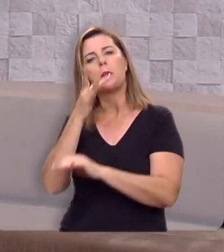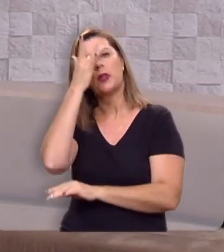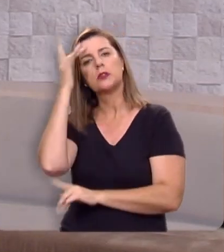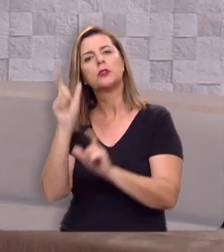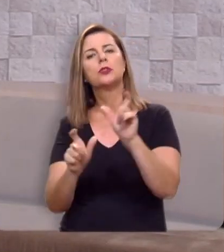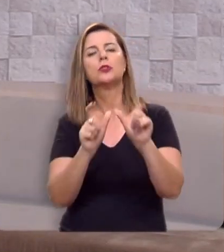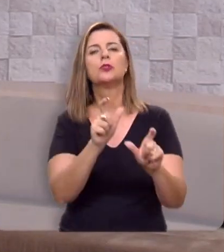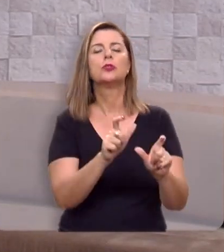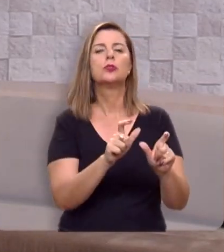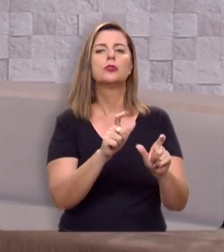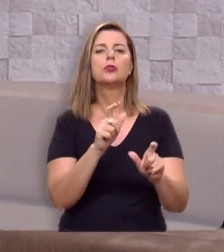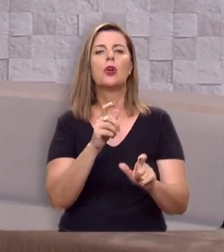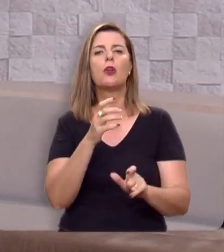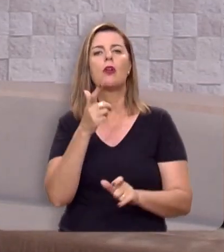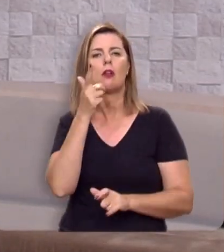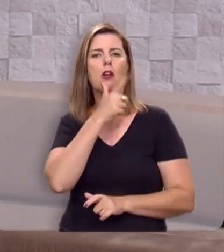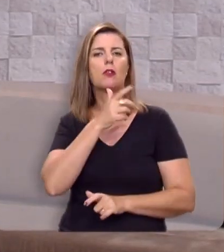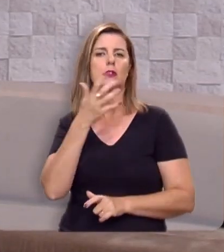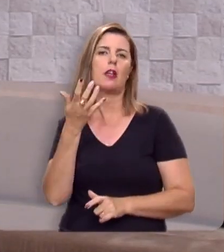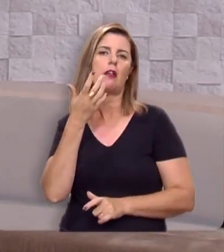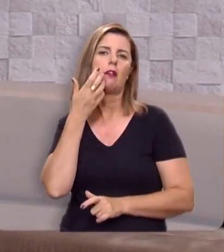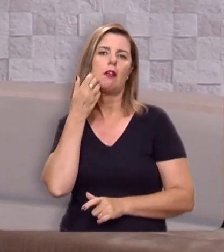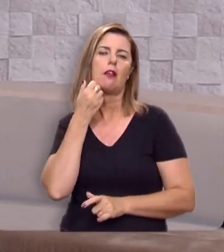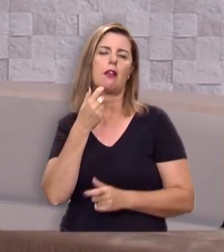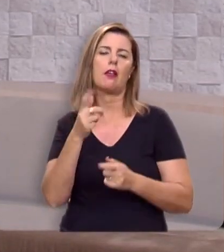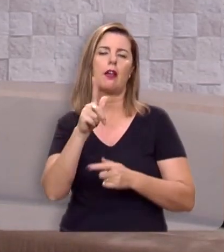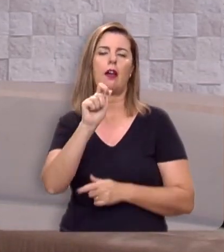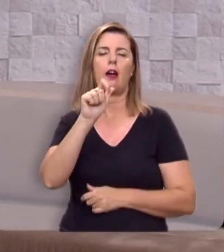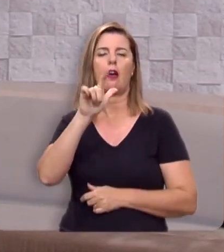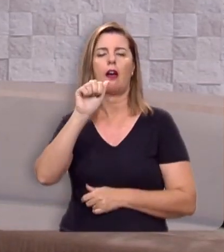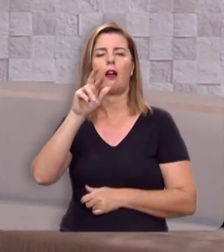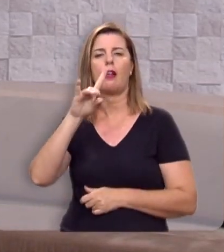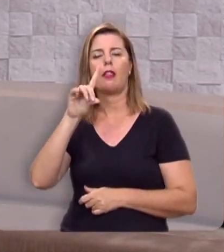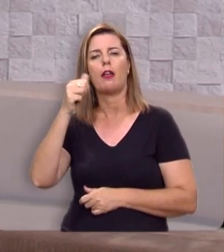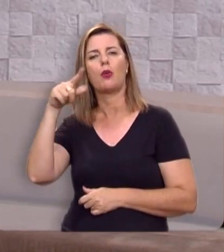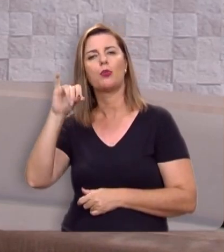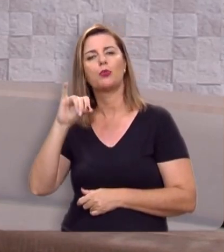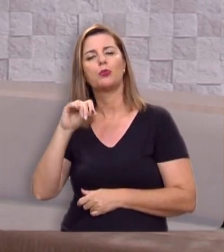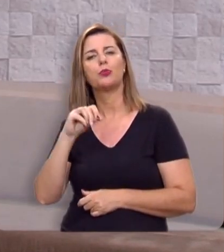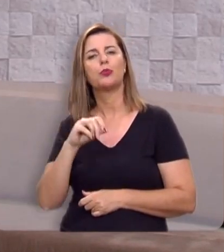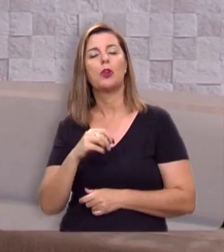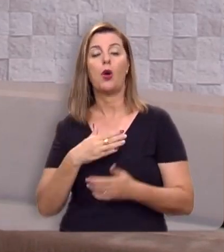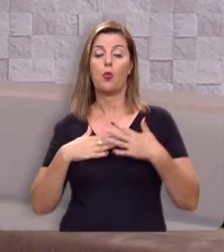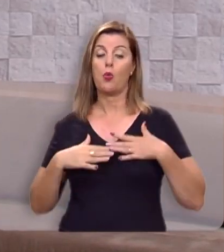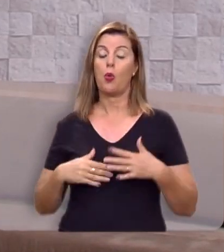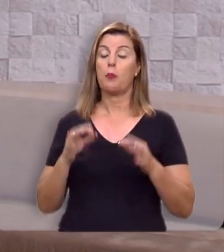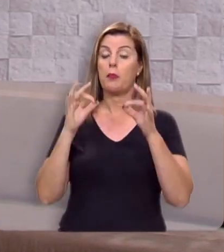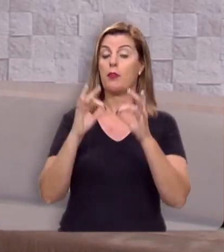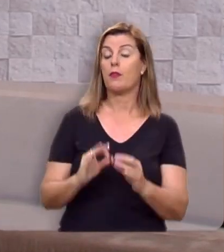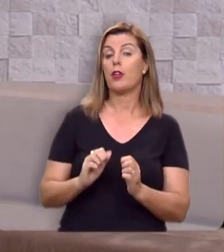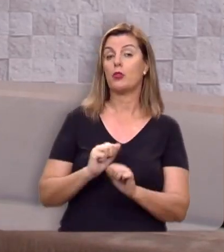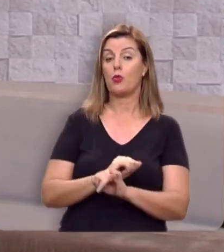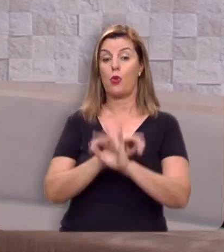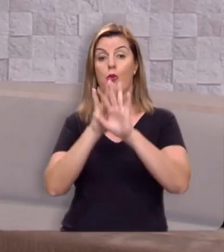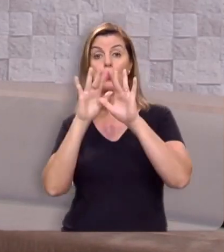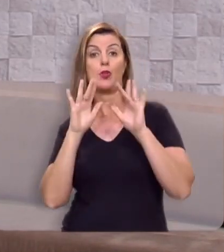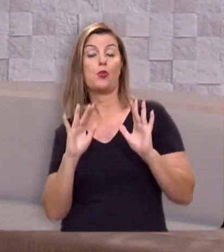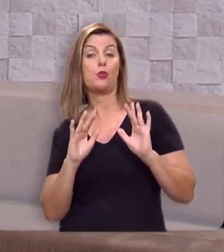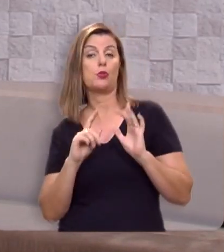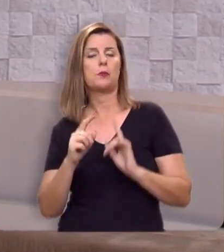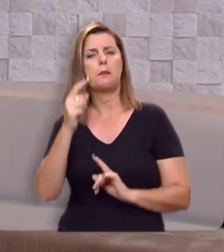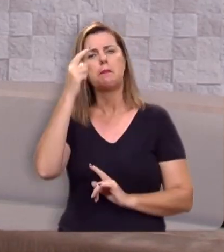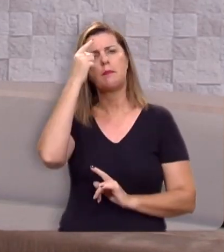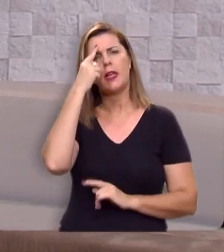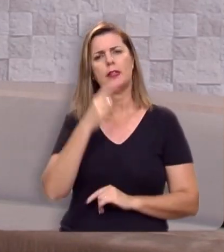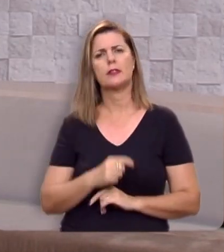Bíblia. Então o corpo da ressurreição vai ser um corpo perfeito, vai ser um corpo glorioso. Por exemplo, pensa